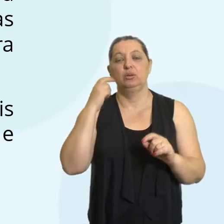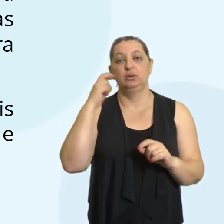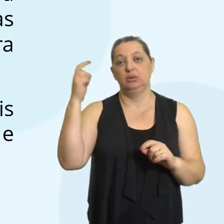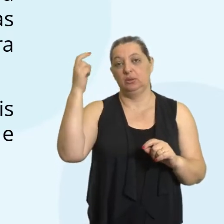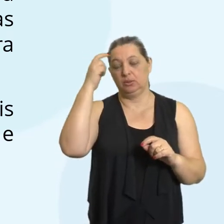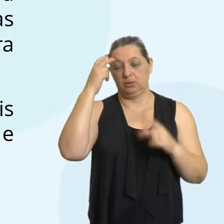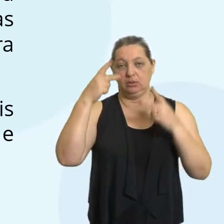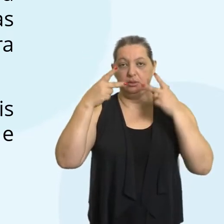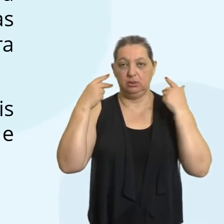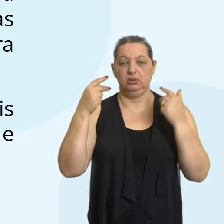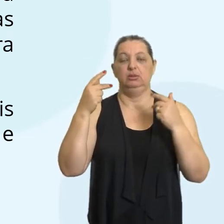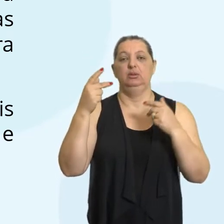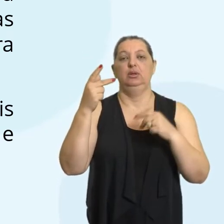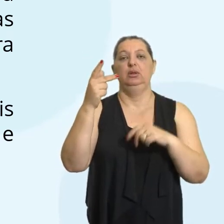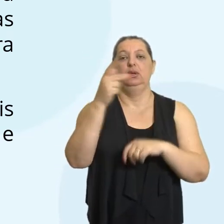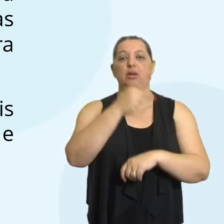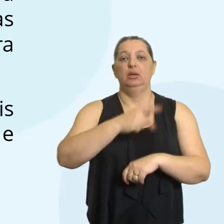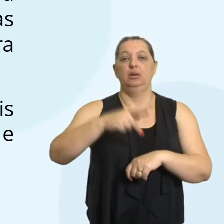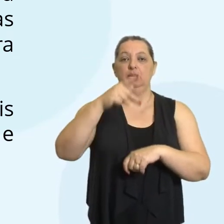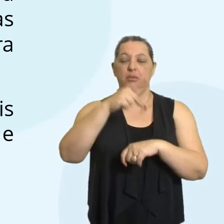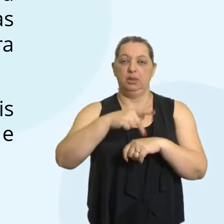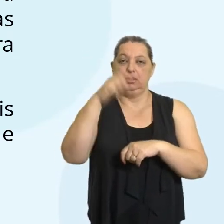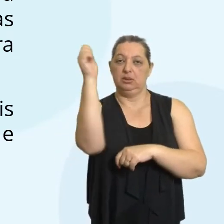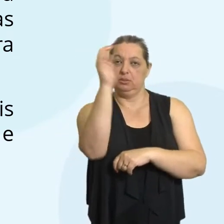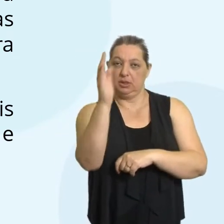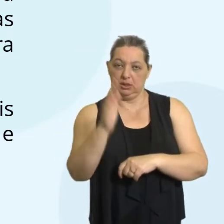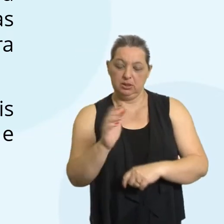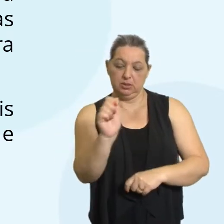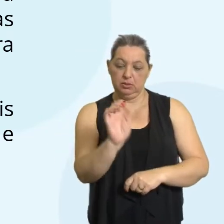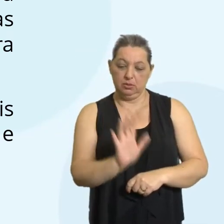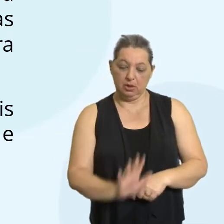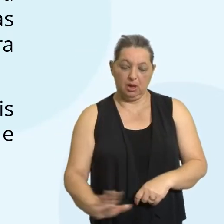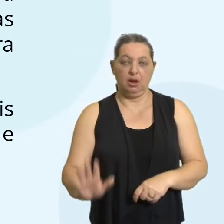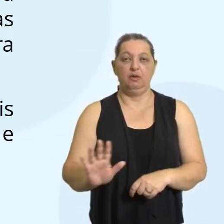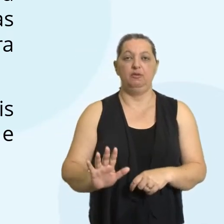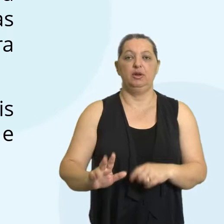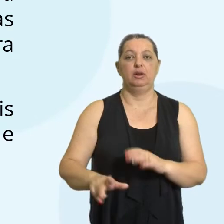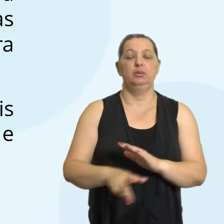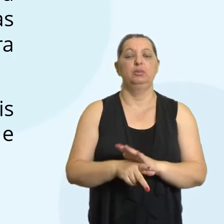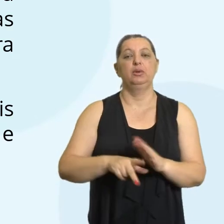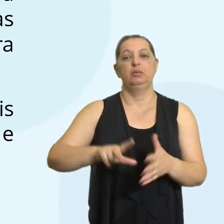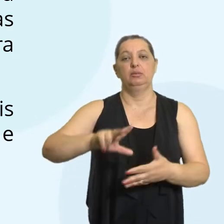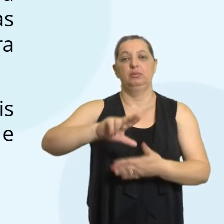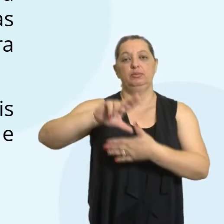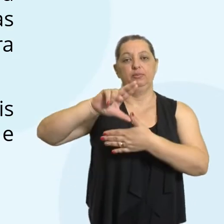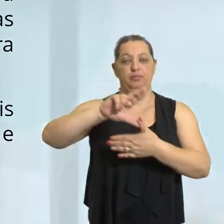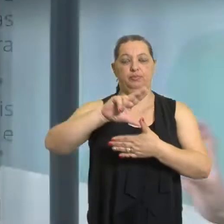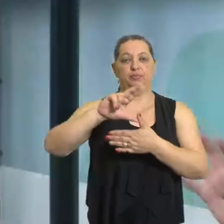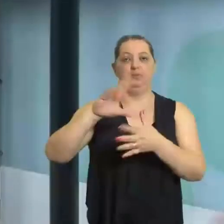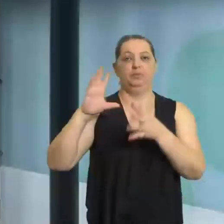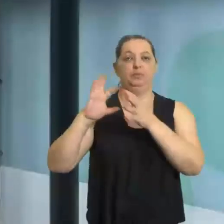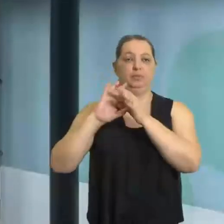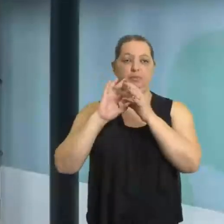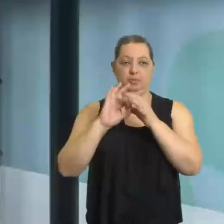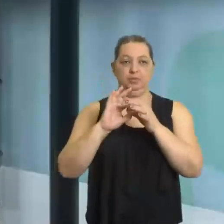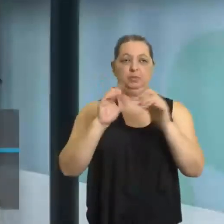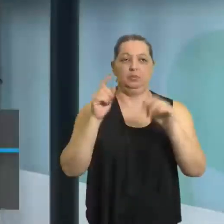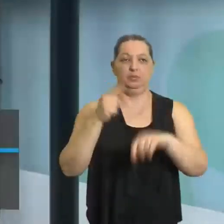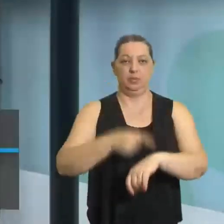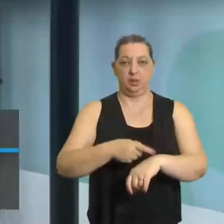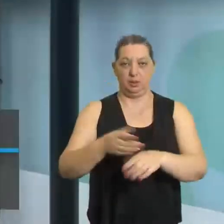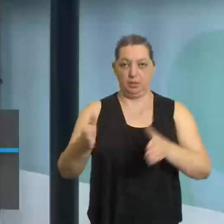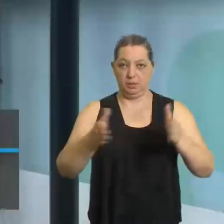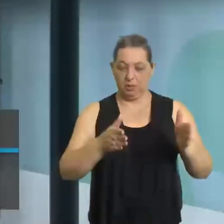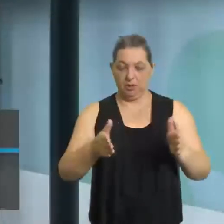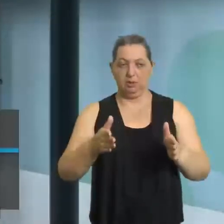indígenas brasileiras e latino-americanas e africanas contextualizando-as no tempo e no espaço vamos lembrar também que essas três